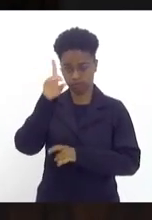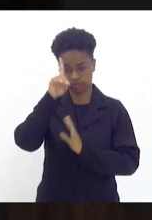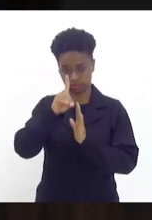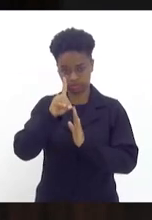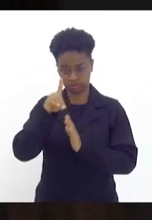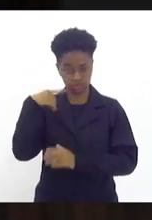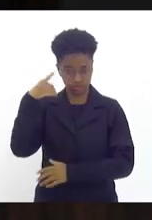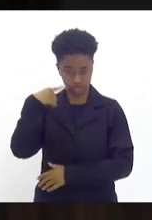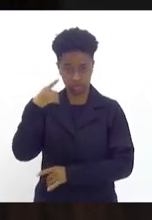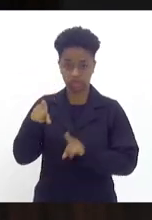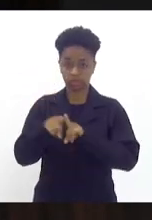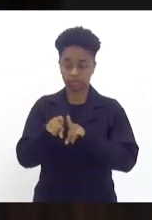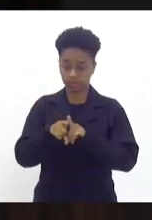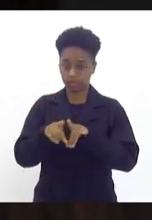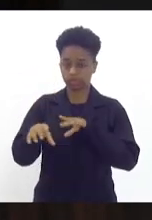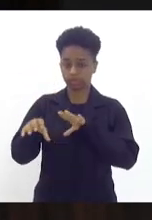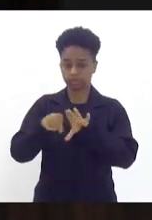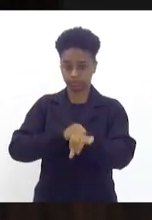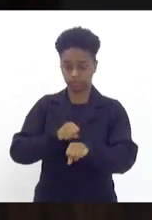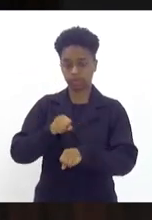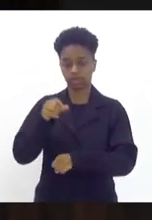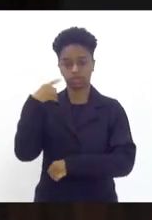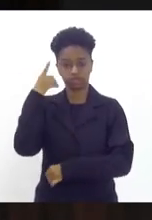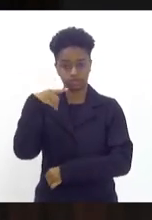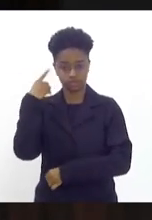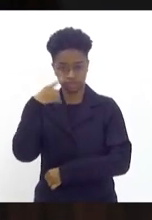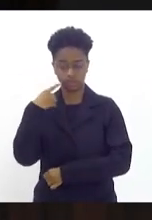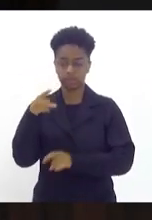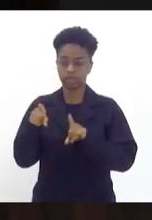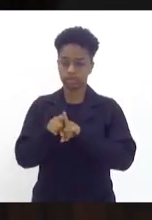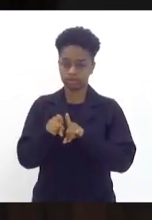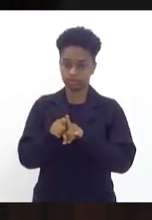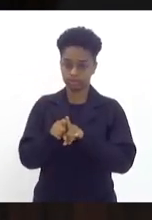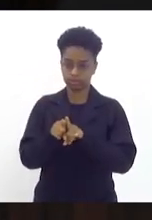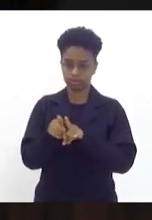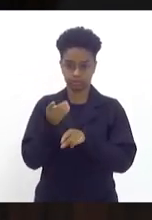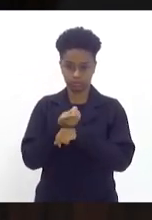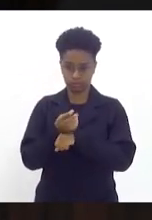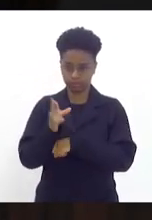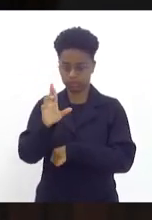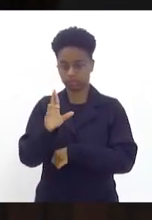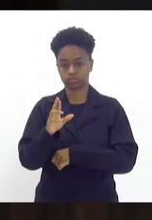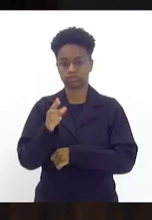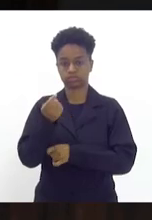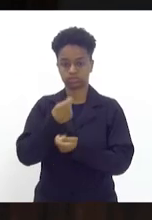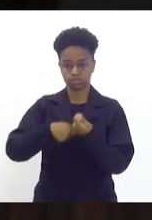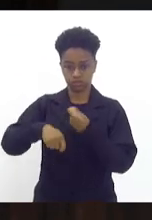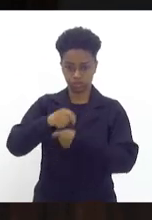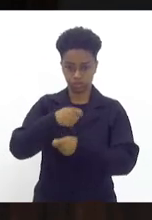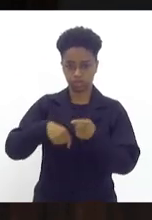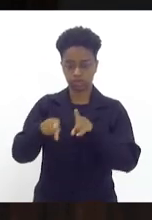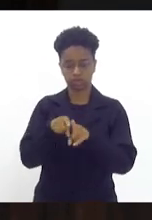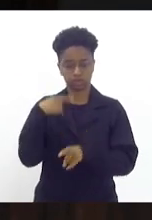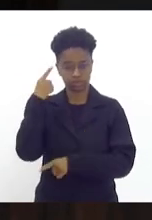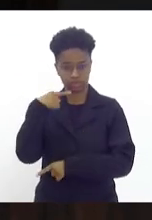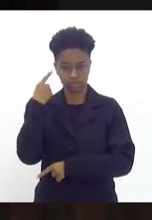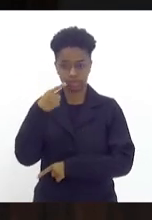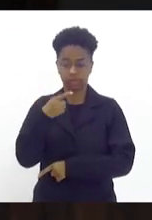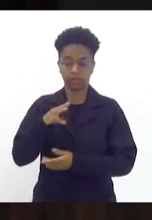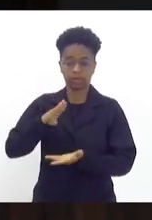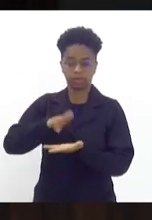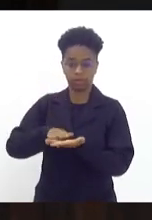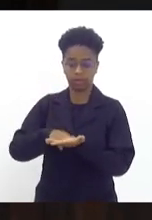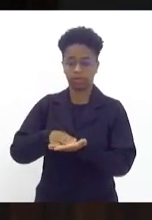Direito pela USP, presidente do Instituto Ives Gandra de Direito, Filosofia e Economia, membro da Academia Brasileira de Filosofia, membro